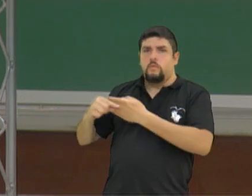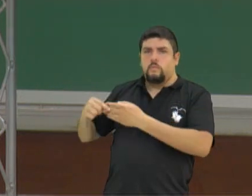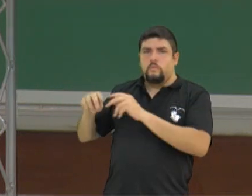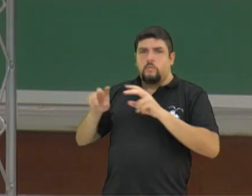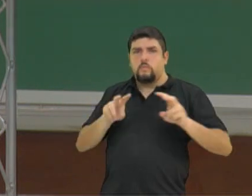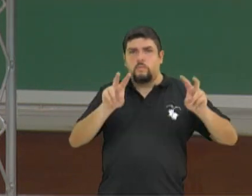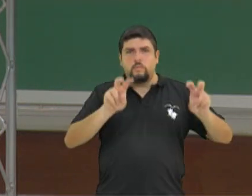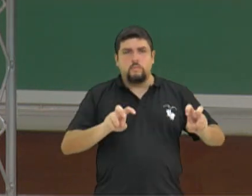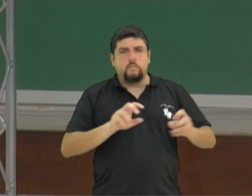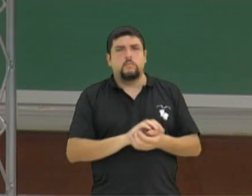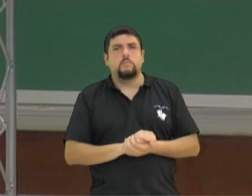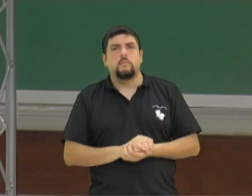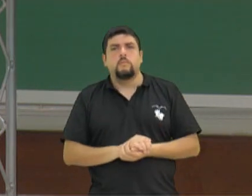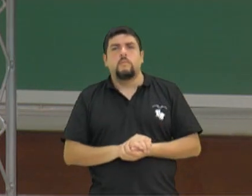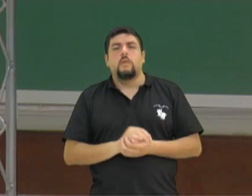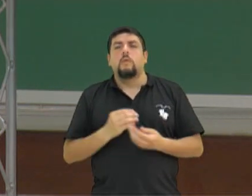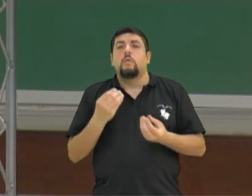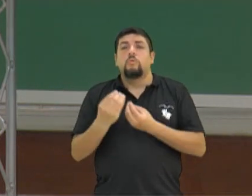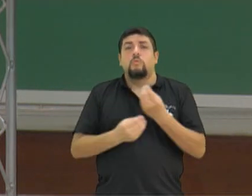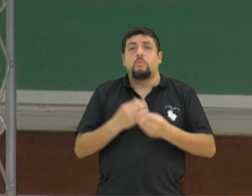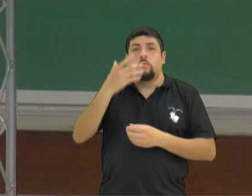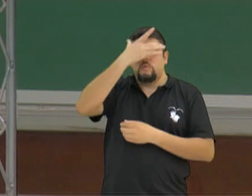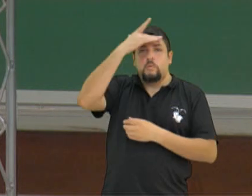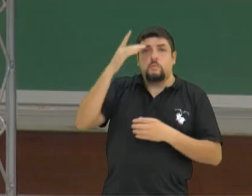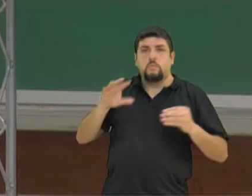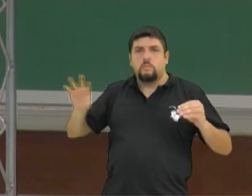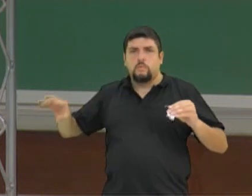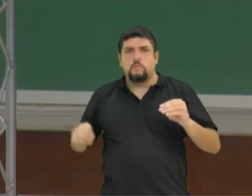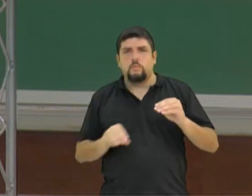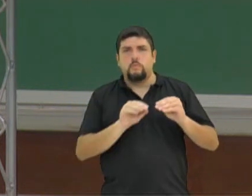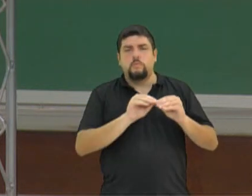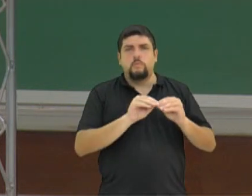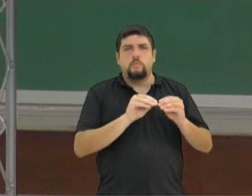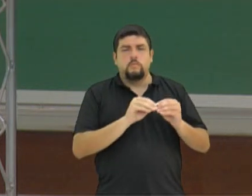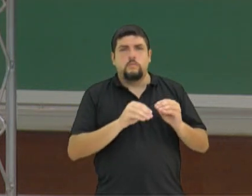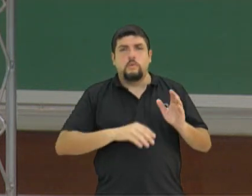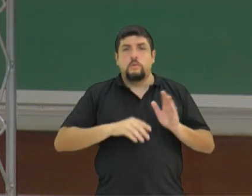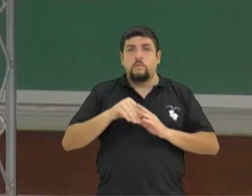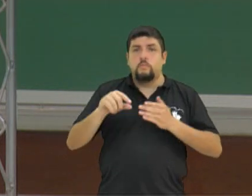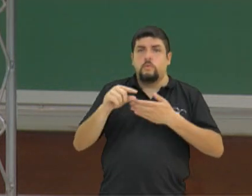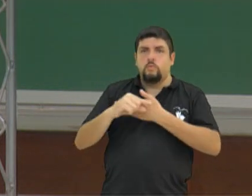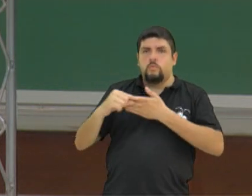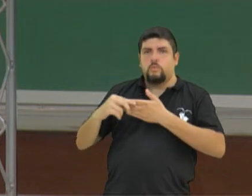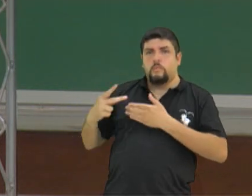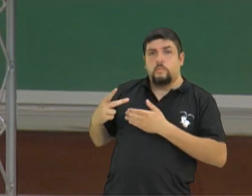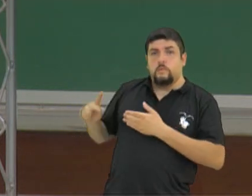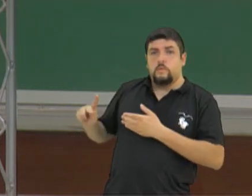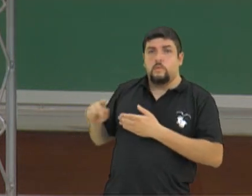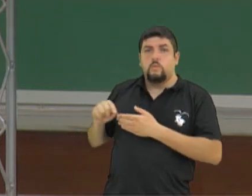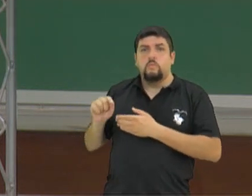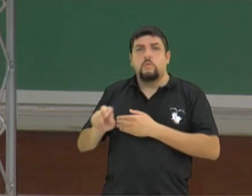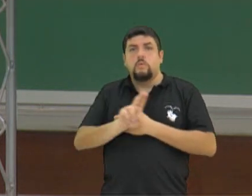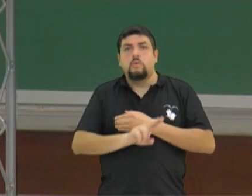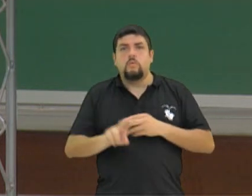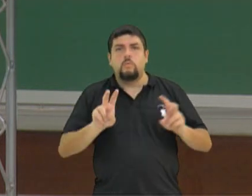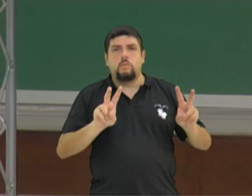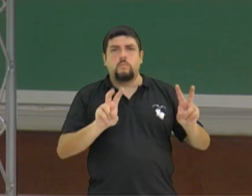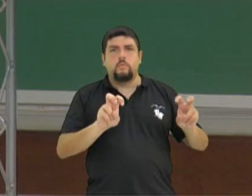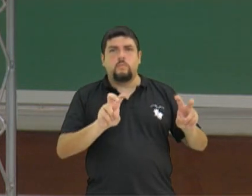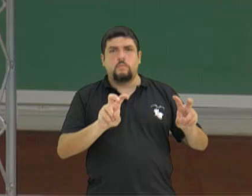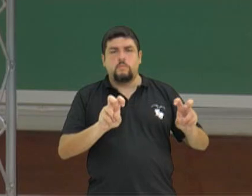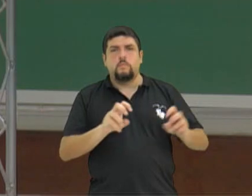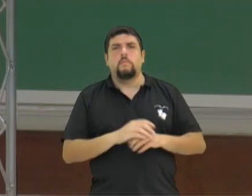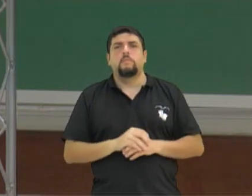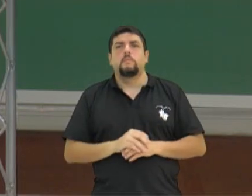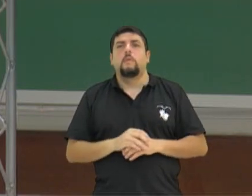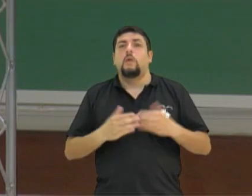discursivo, né? E de que forma que a pessoa fez essa citação. Utilizou a marca das aspas, né? Abre aspas no